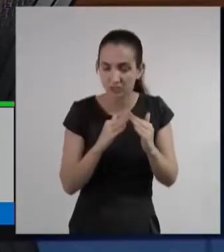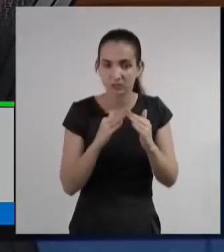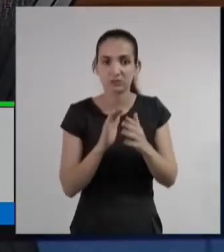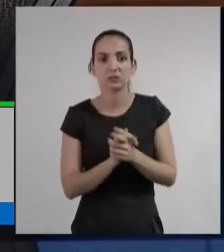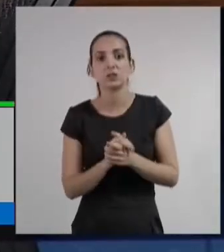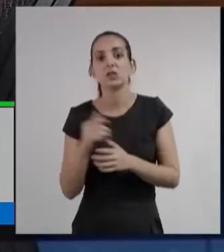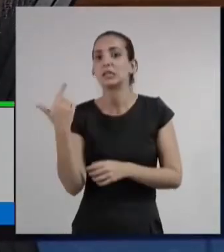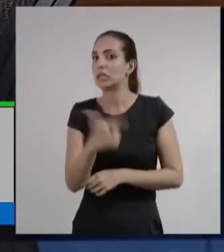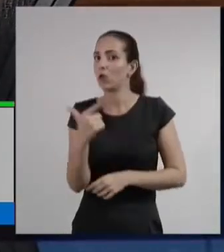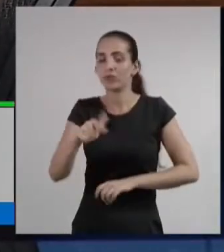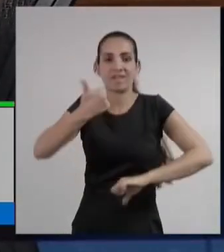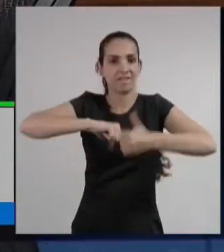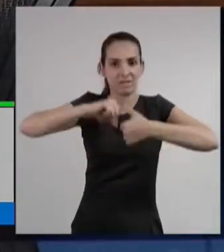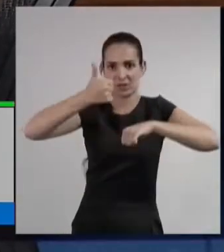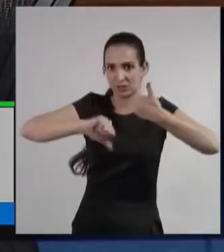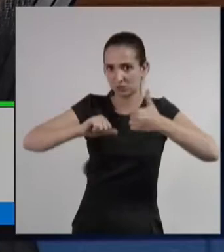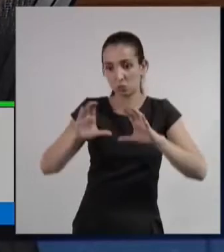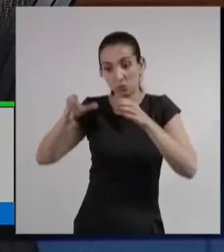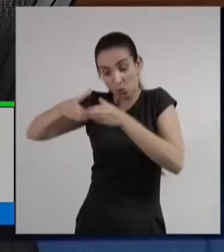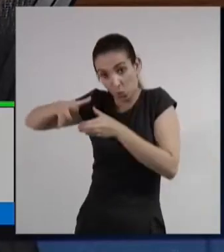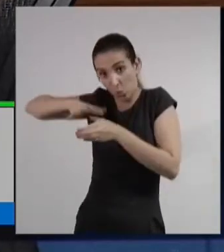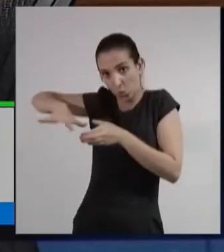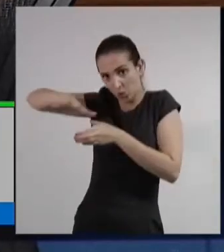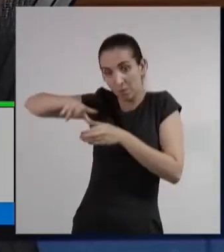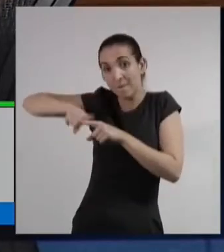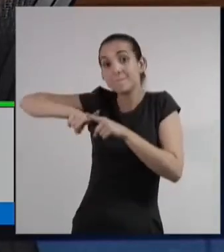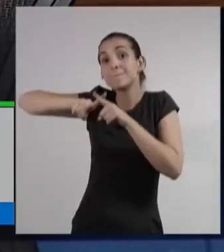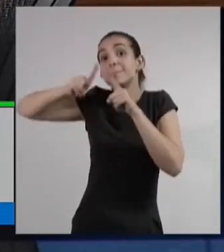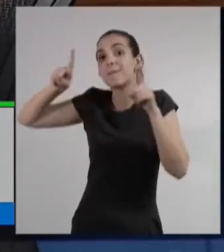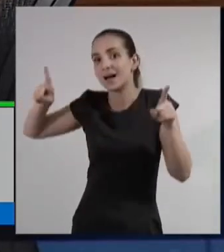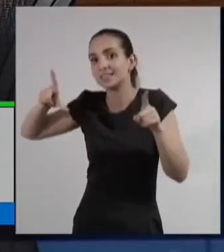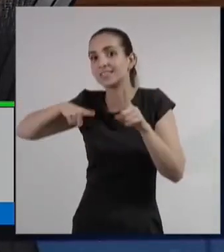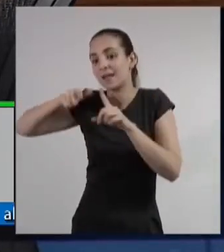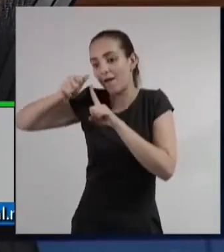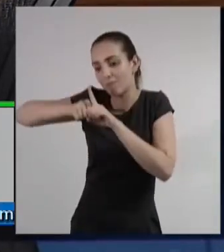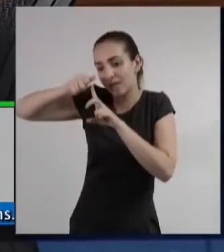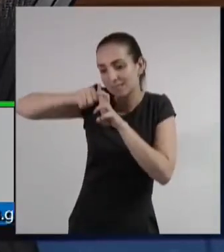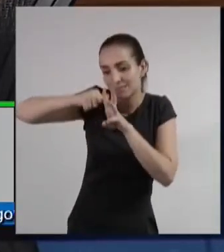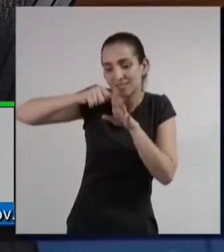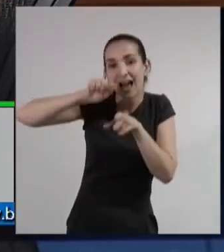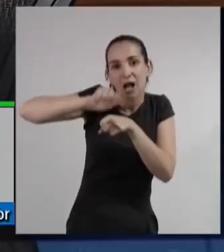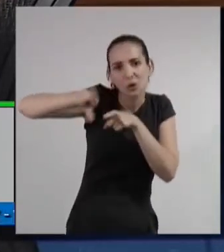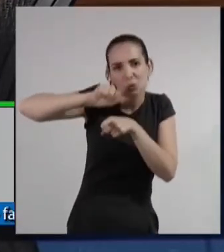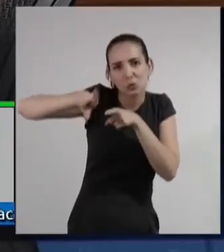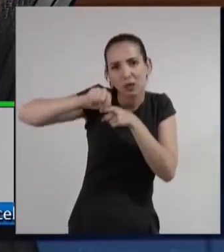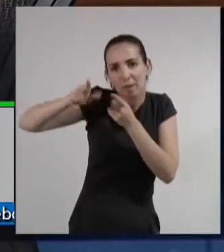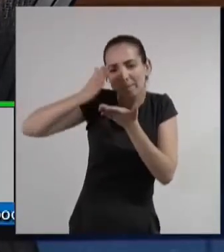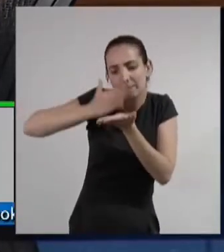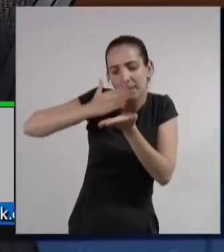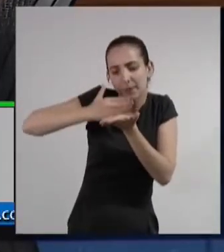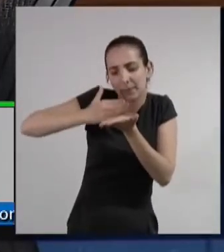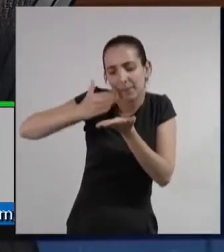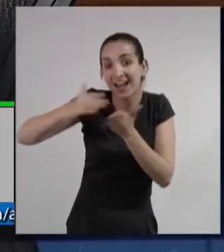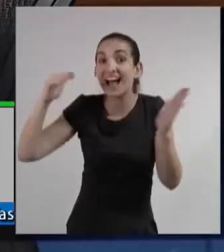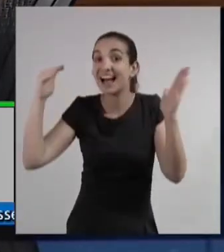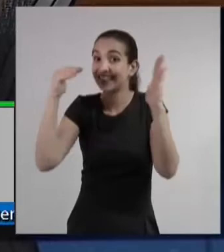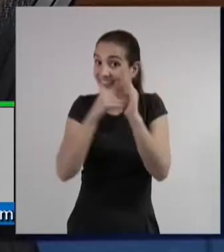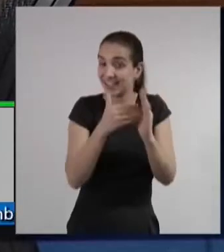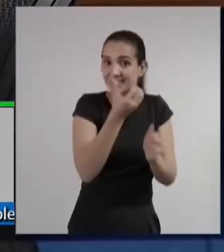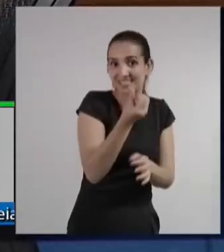feita a avaliação pela junta, que se estendesse o parcelamento, se criasse, aliás, a possibilidade do parcelamento em até